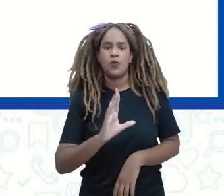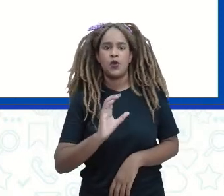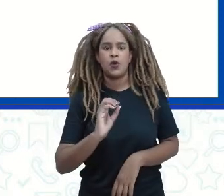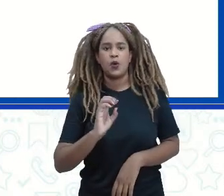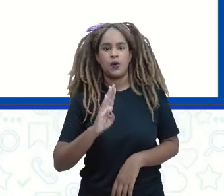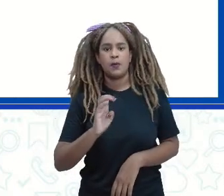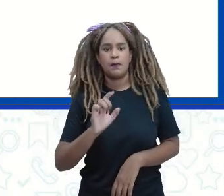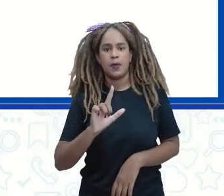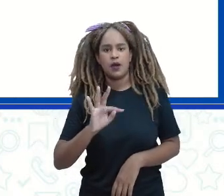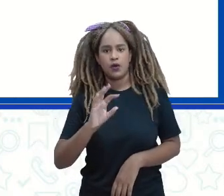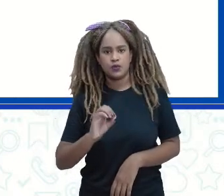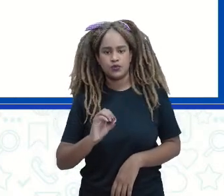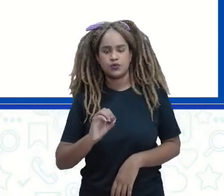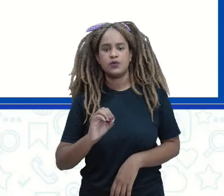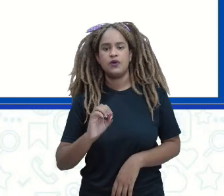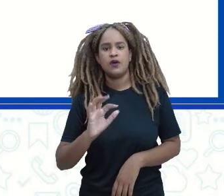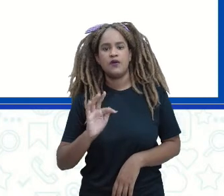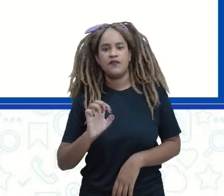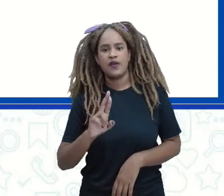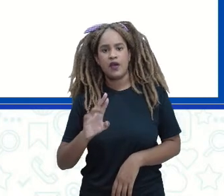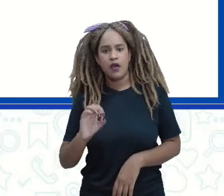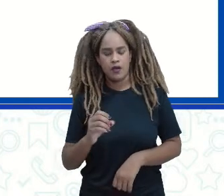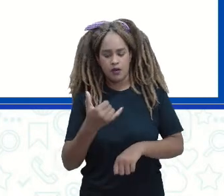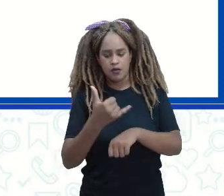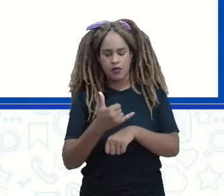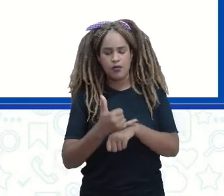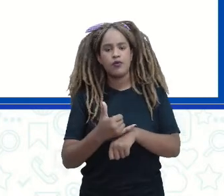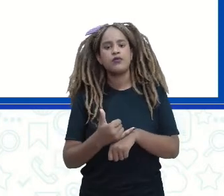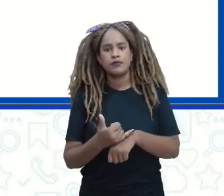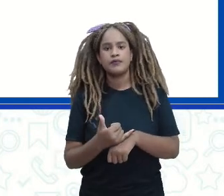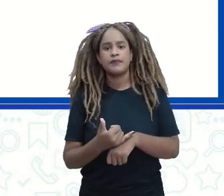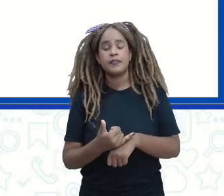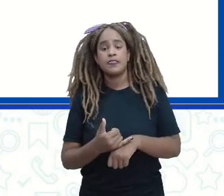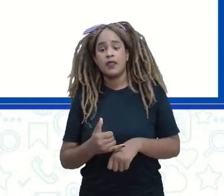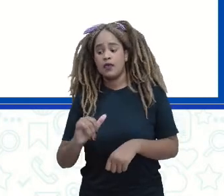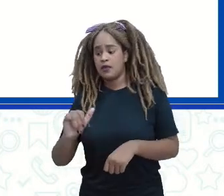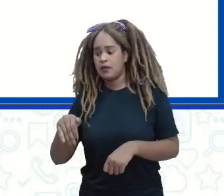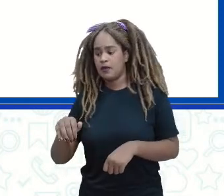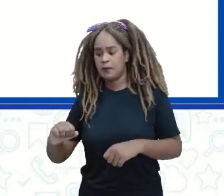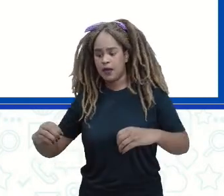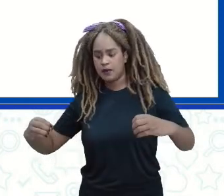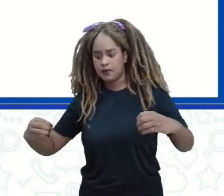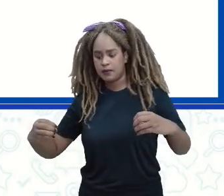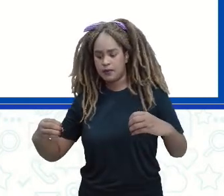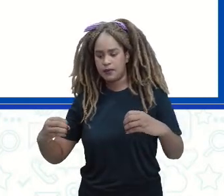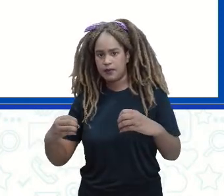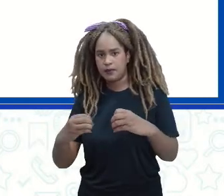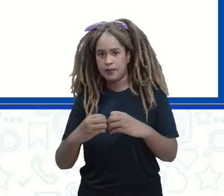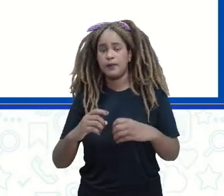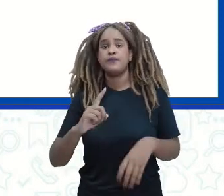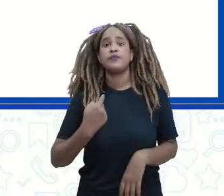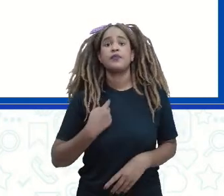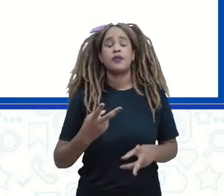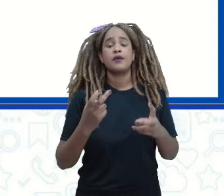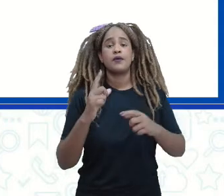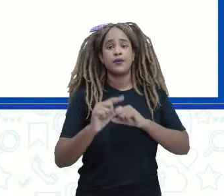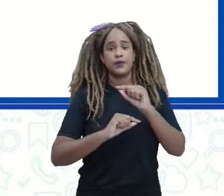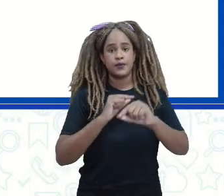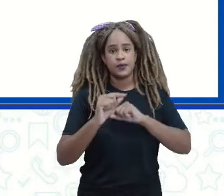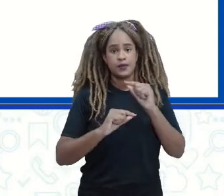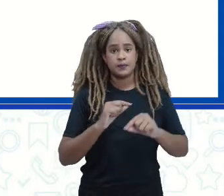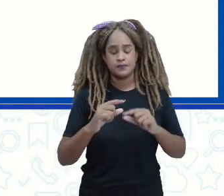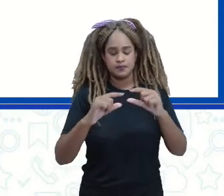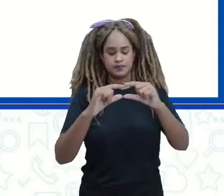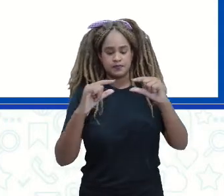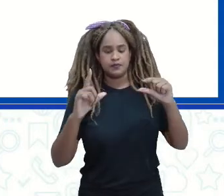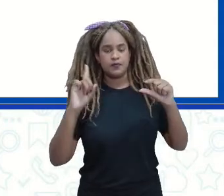está vendo aí 2 ímãs na imagem. E vemos também que neles existem 2 letras escritas aí,